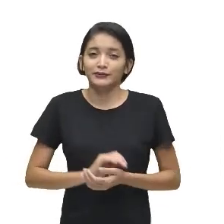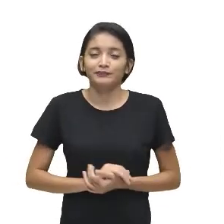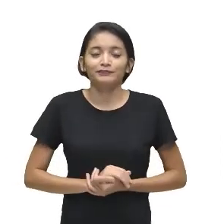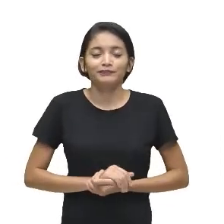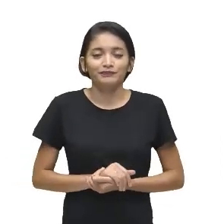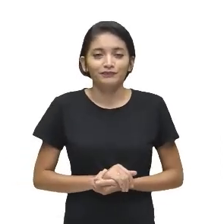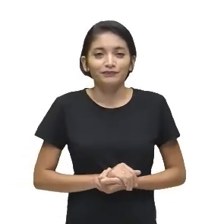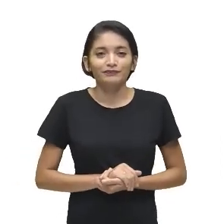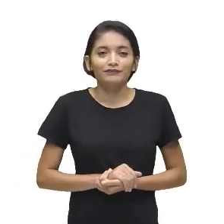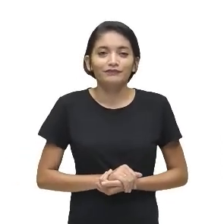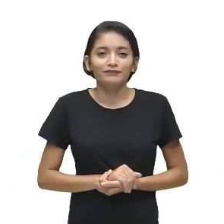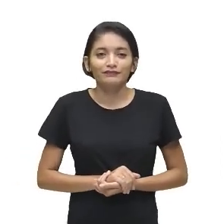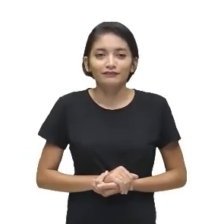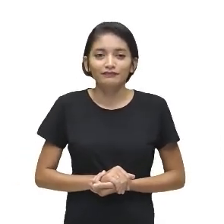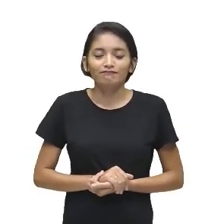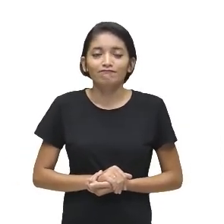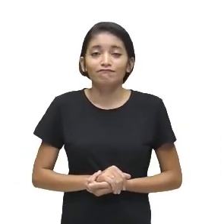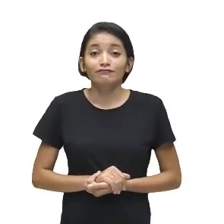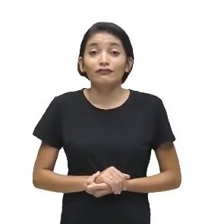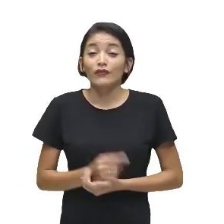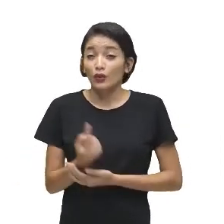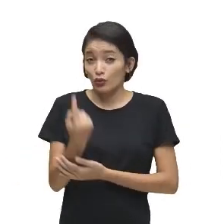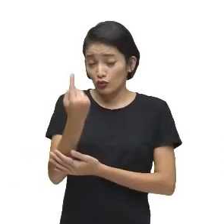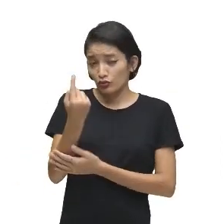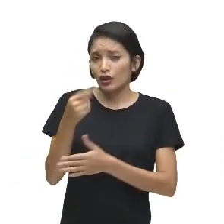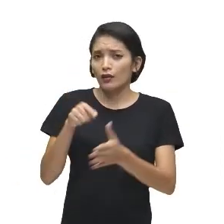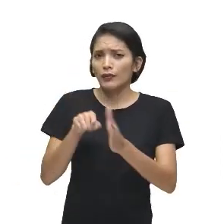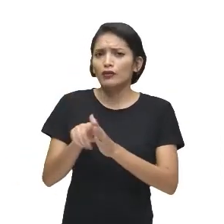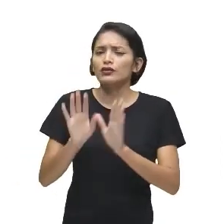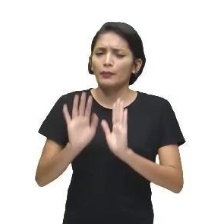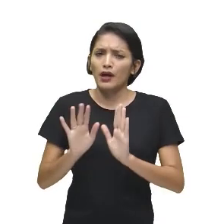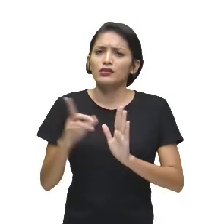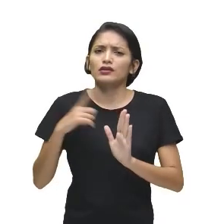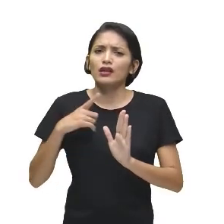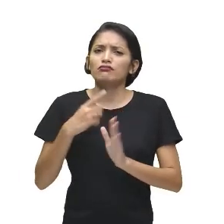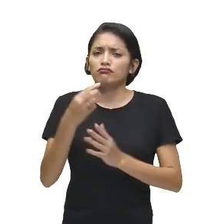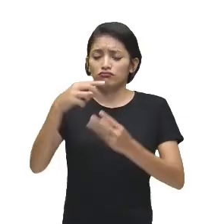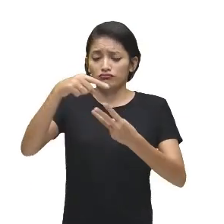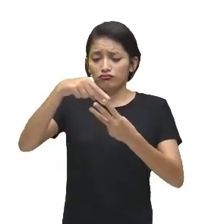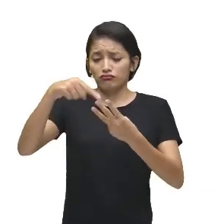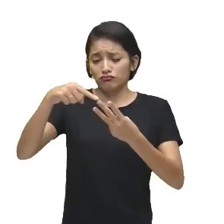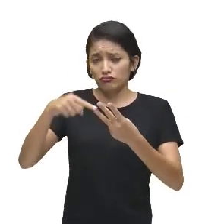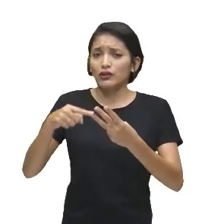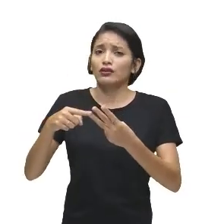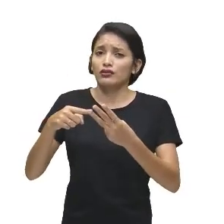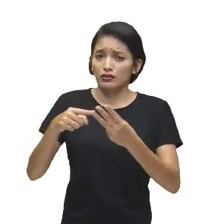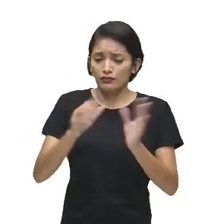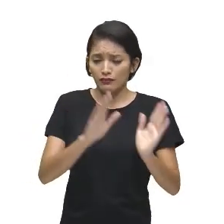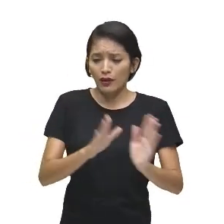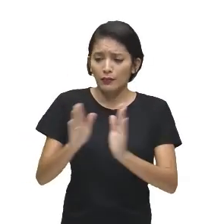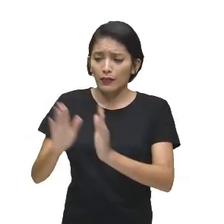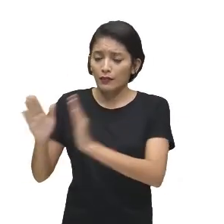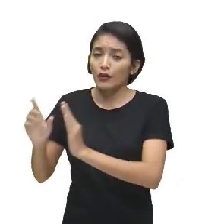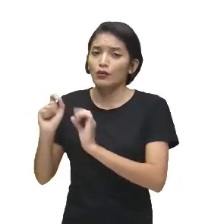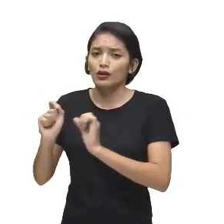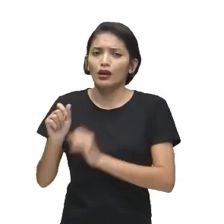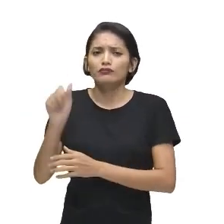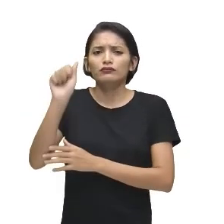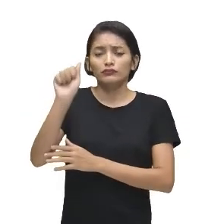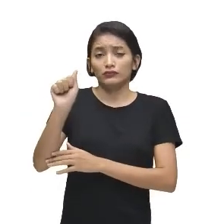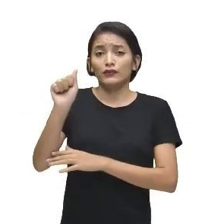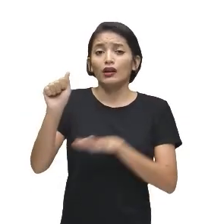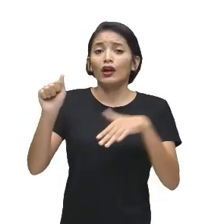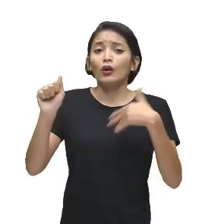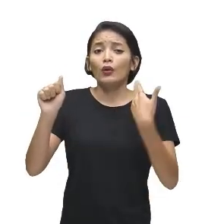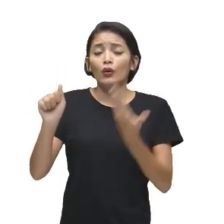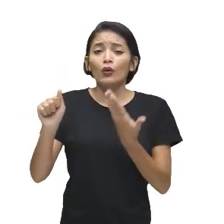local interativa. É uma única questão, mas subdividida em 3 tópicos. Né? Letra A. Qual a história